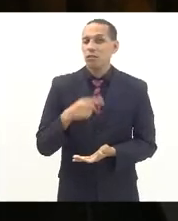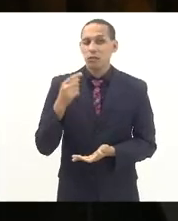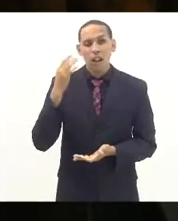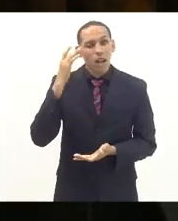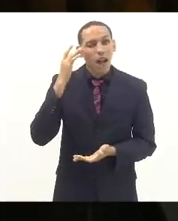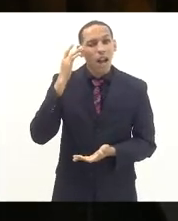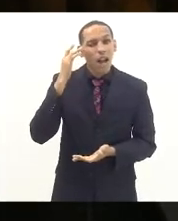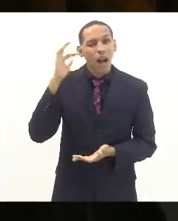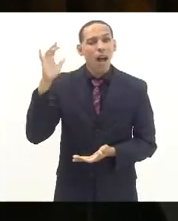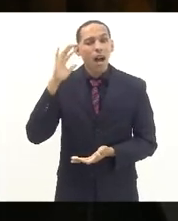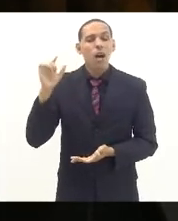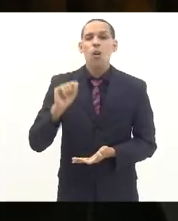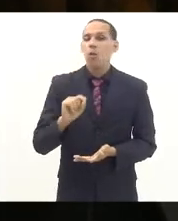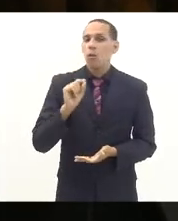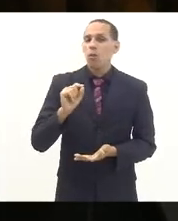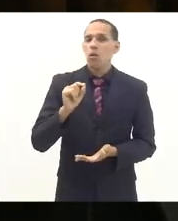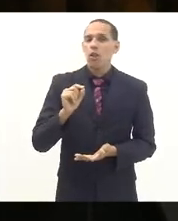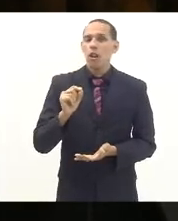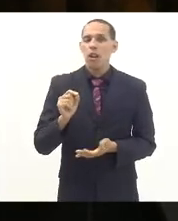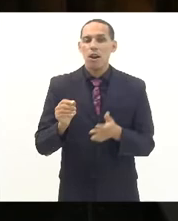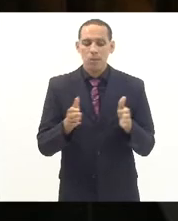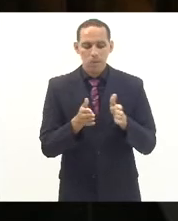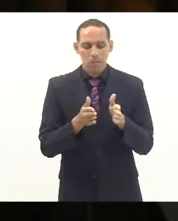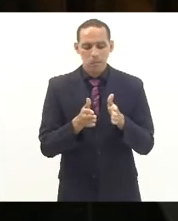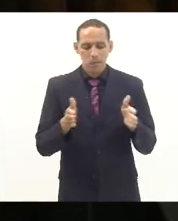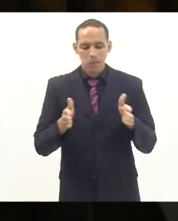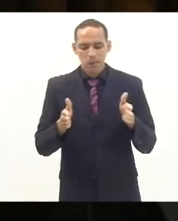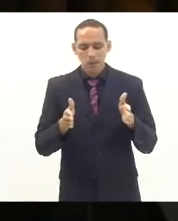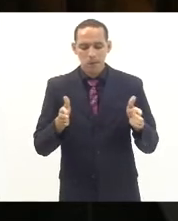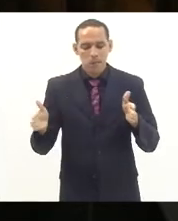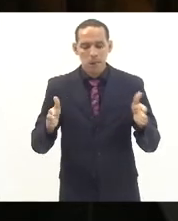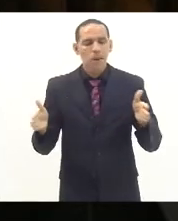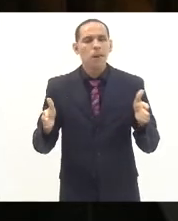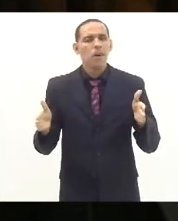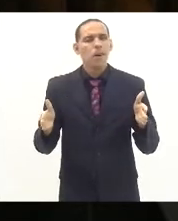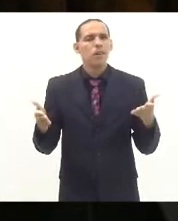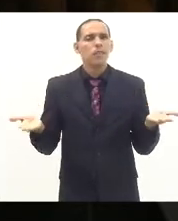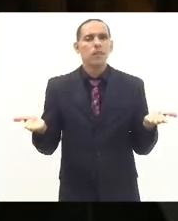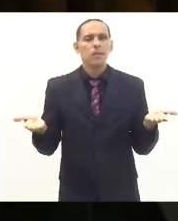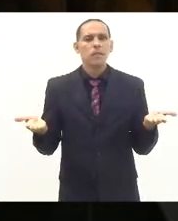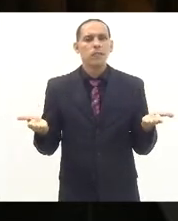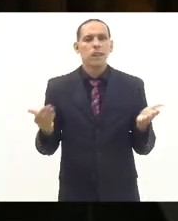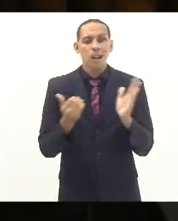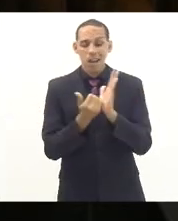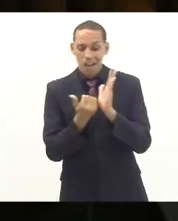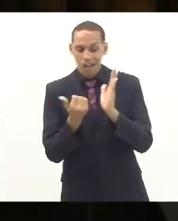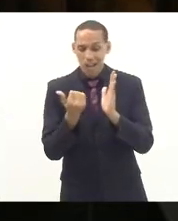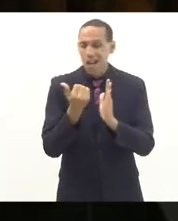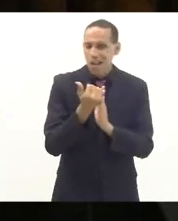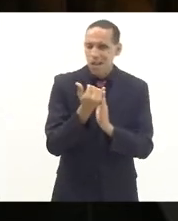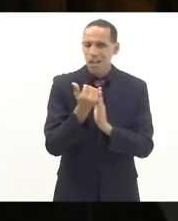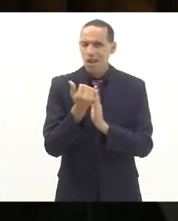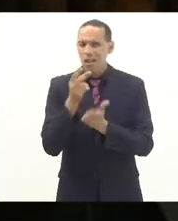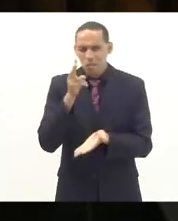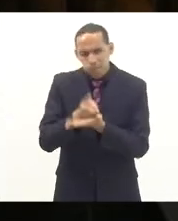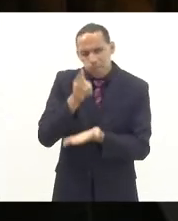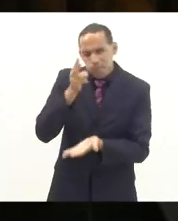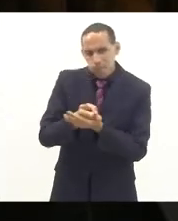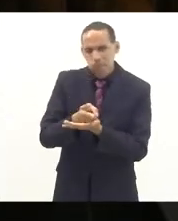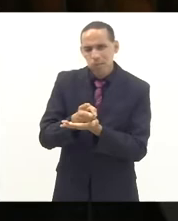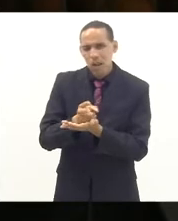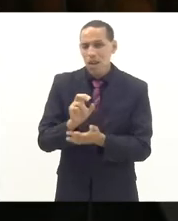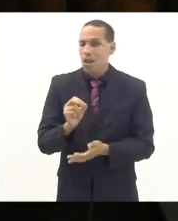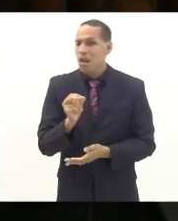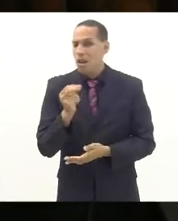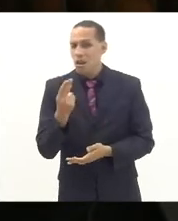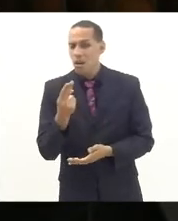ja bem no curto Médio prazo culto de se realmente desse aumento é realmente melhoria permanente e